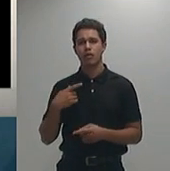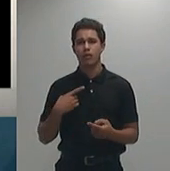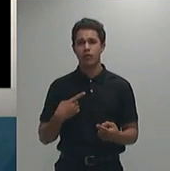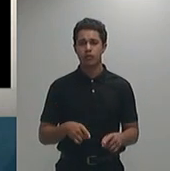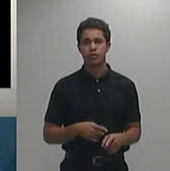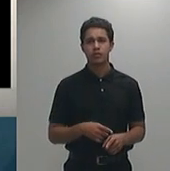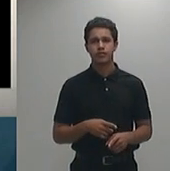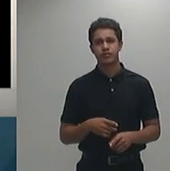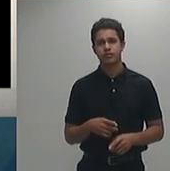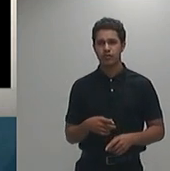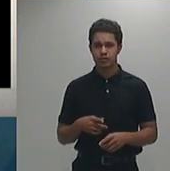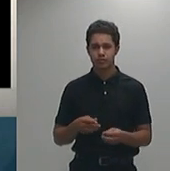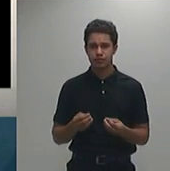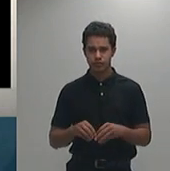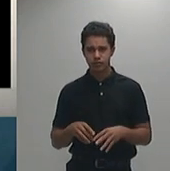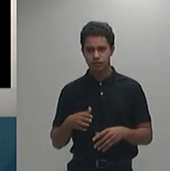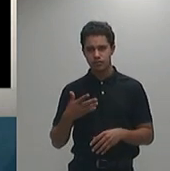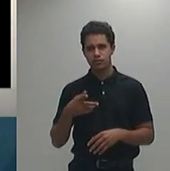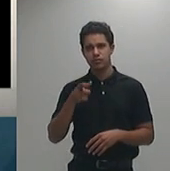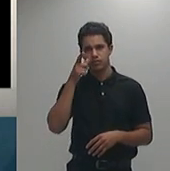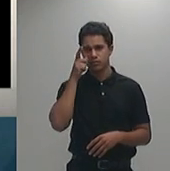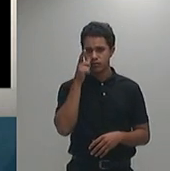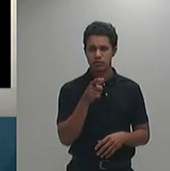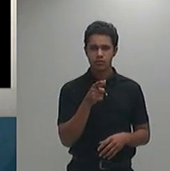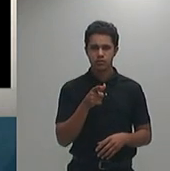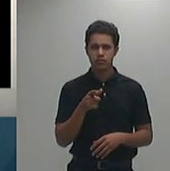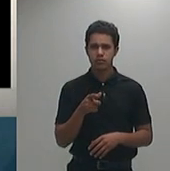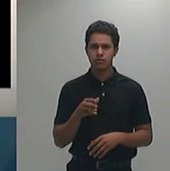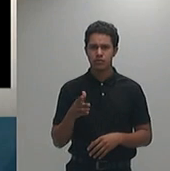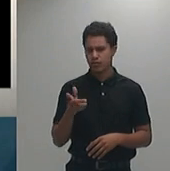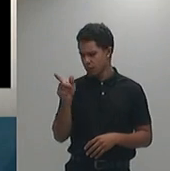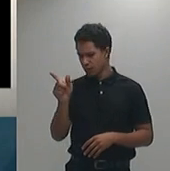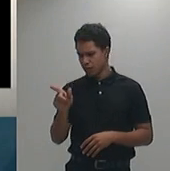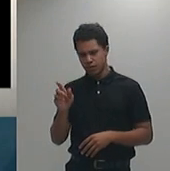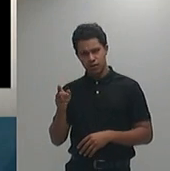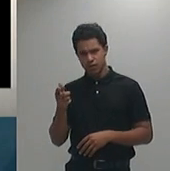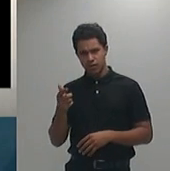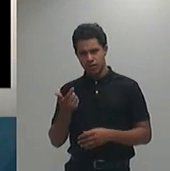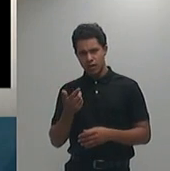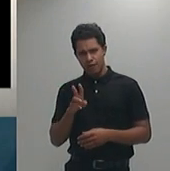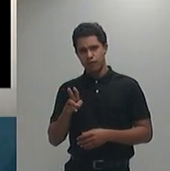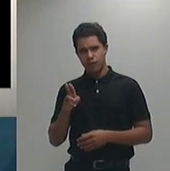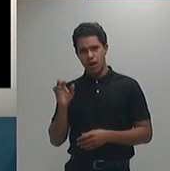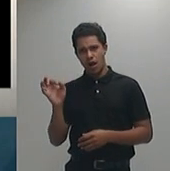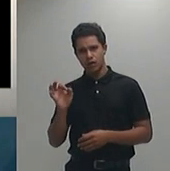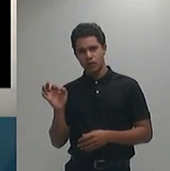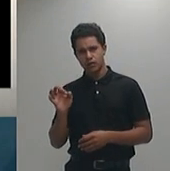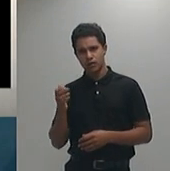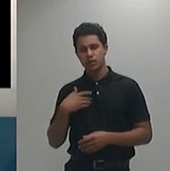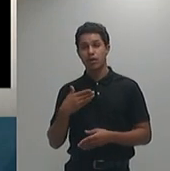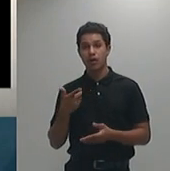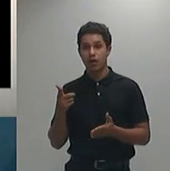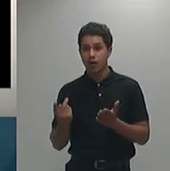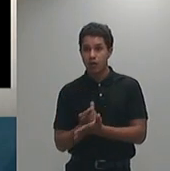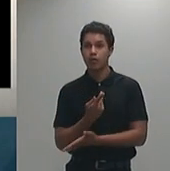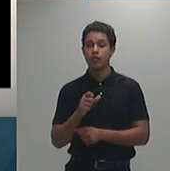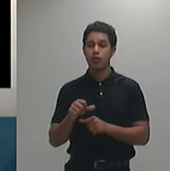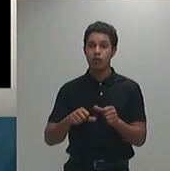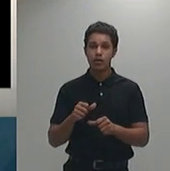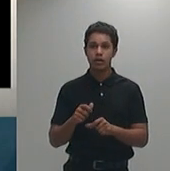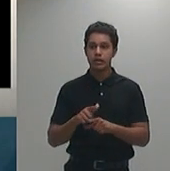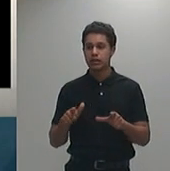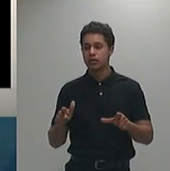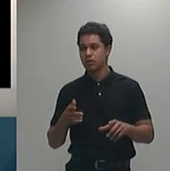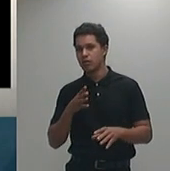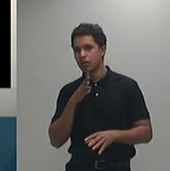é não não as pessoas que não são acionistas se tornarem acionistas sem sequer conhecer o